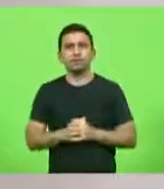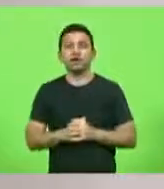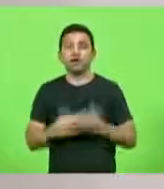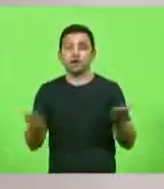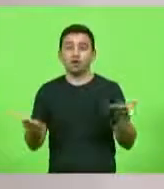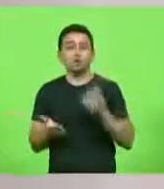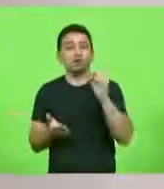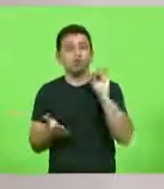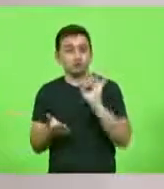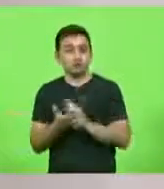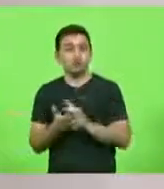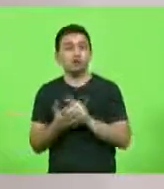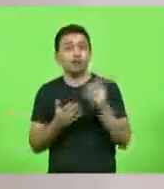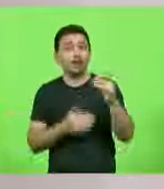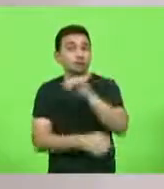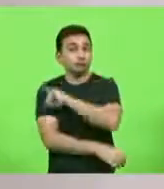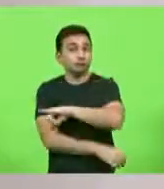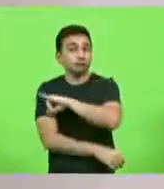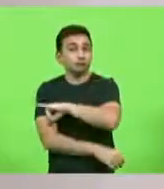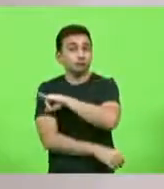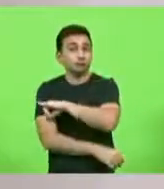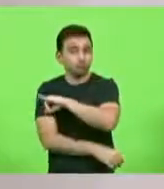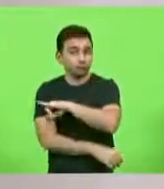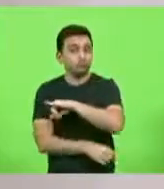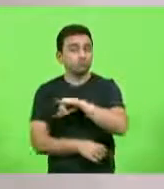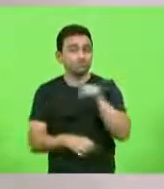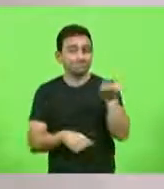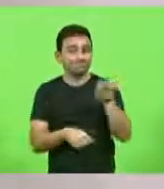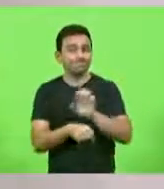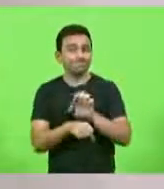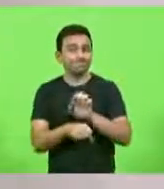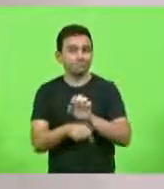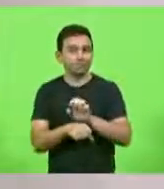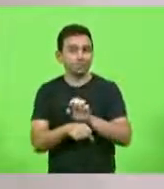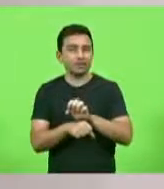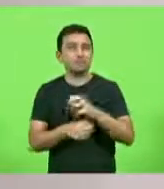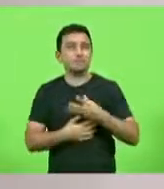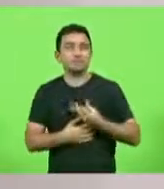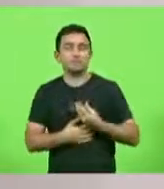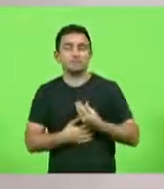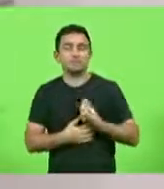realidade que o Rio de Janeiro está vivendo, onde as pessoas